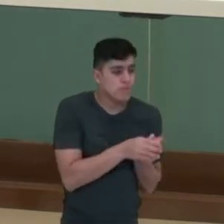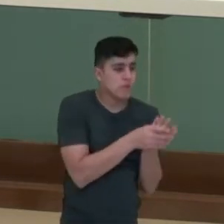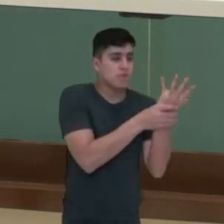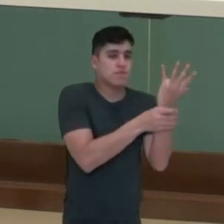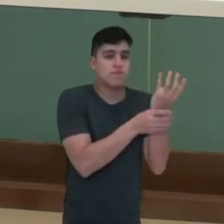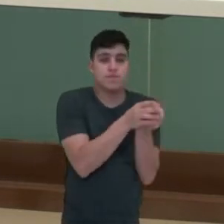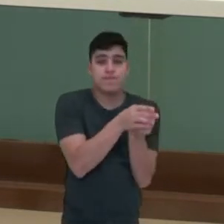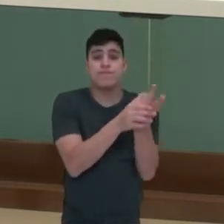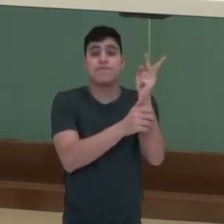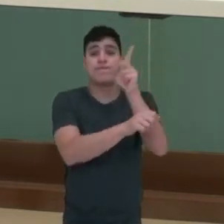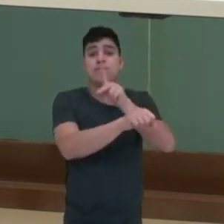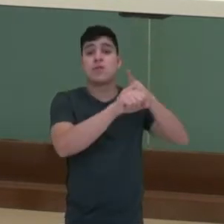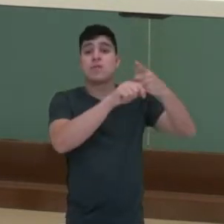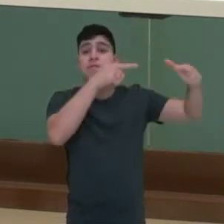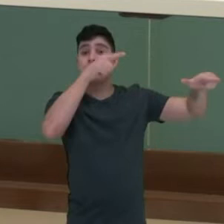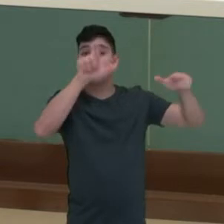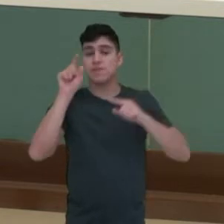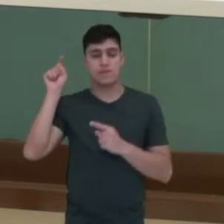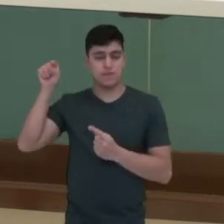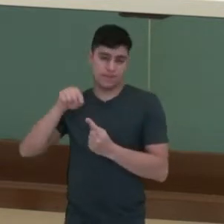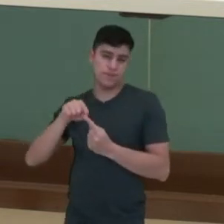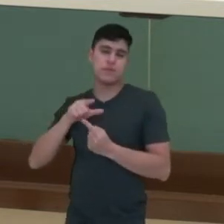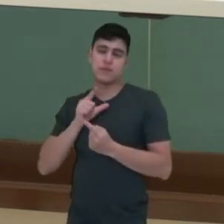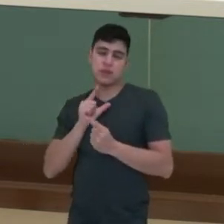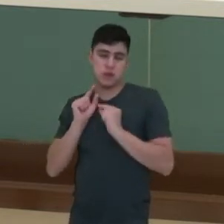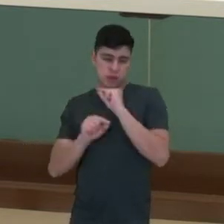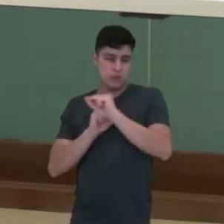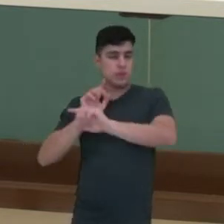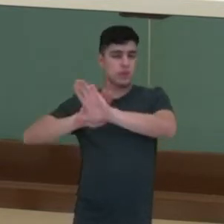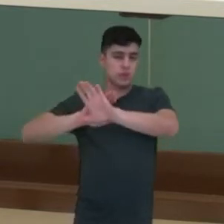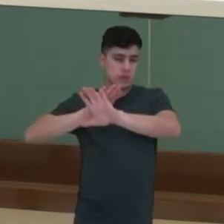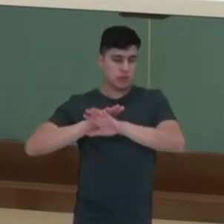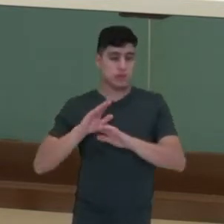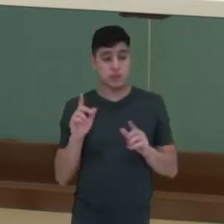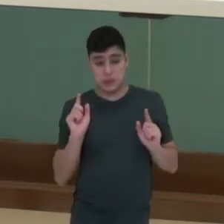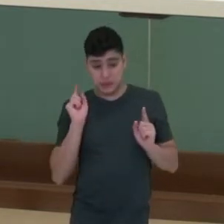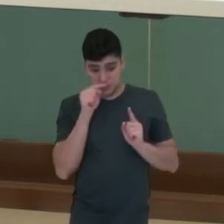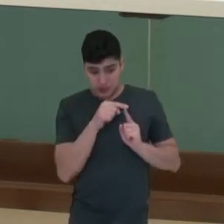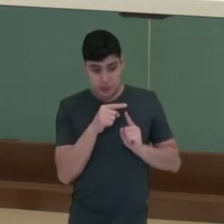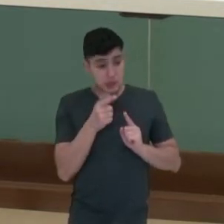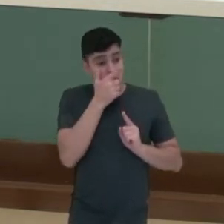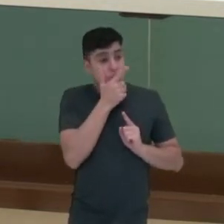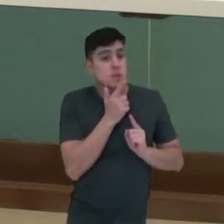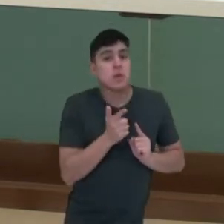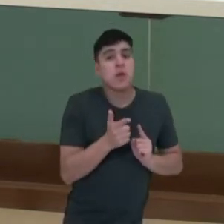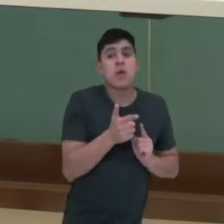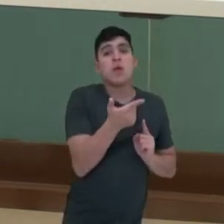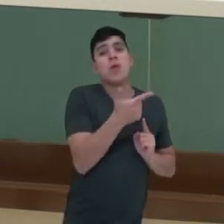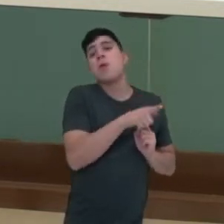outros países, ela tem vários objetivos. Um deles é buscar um novo mercado